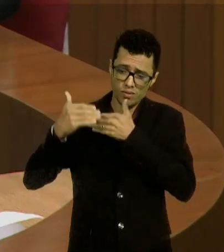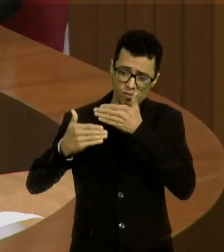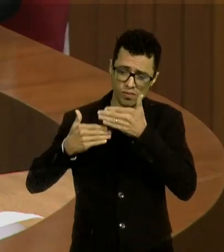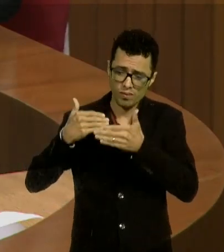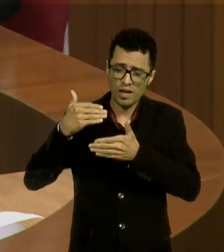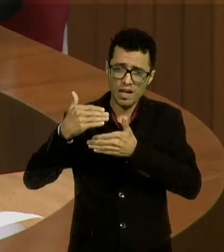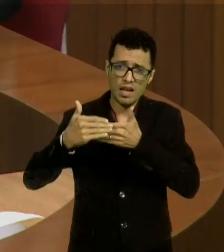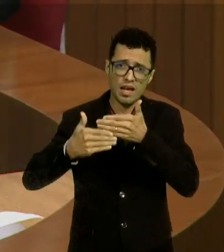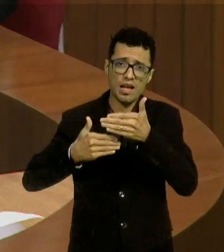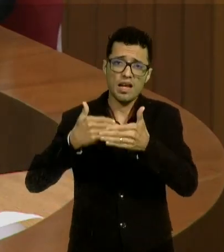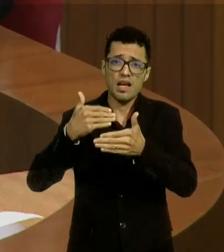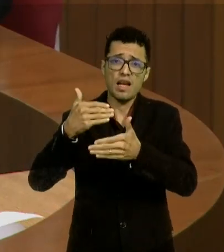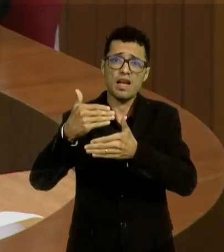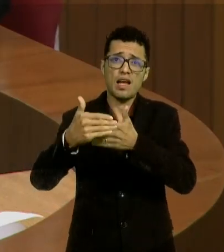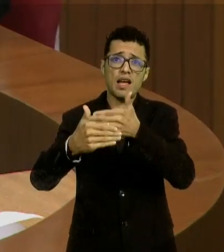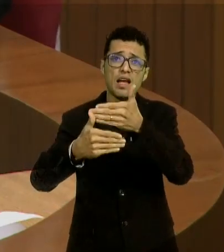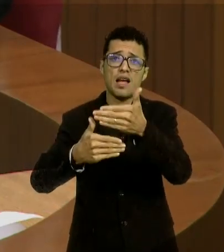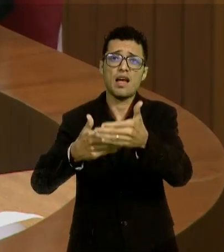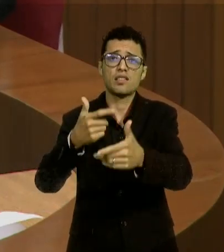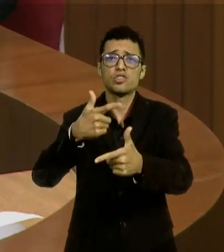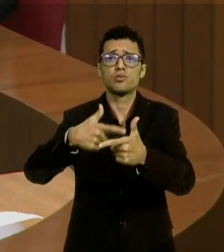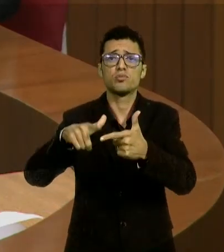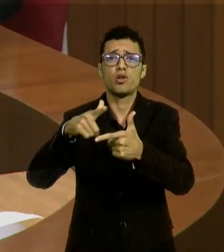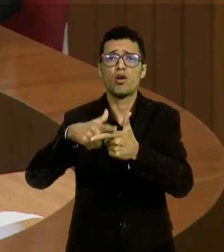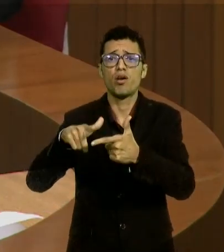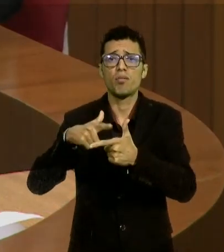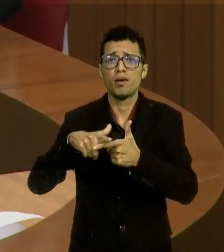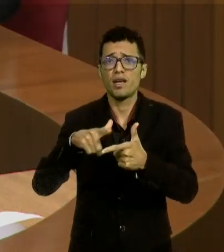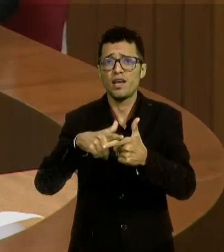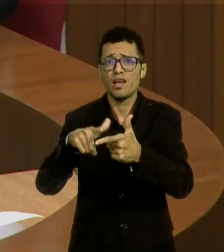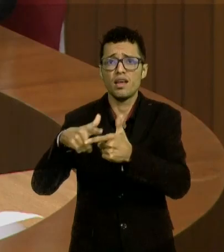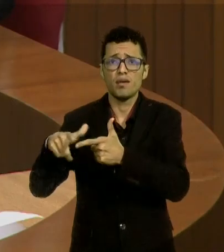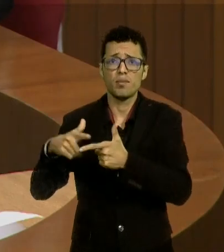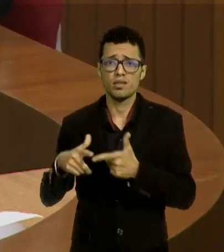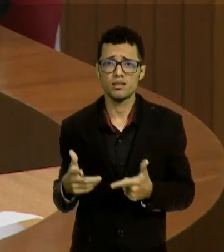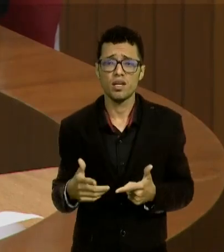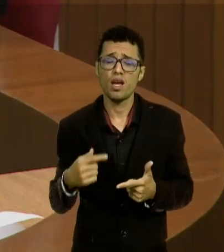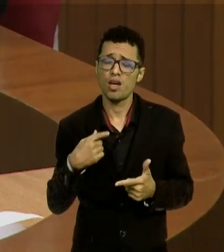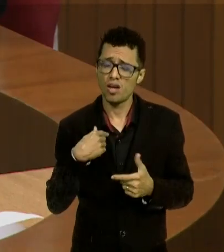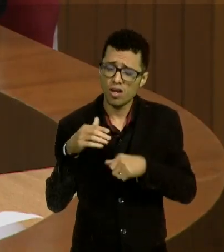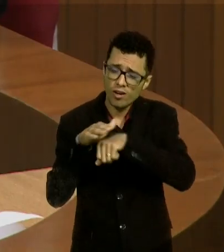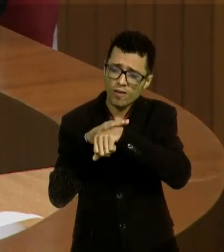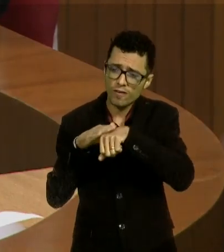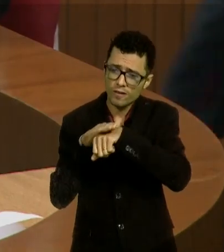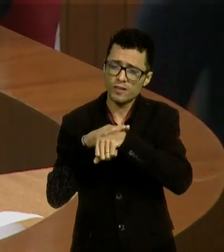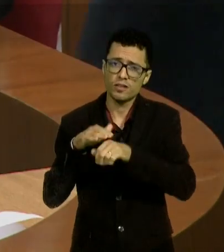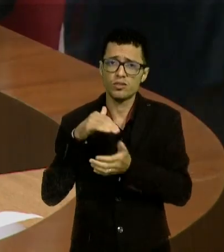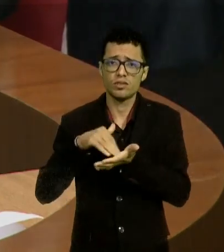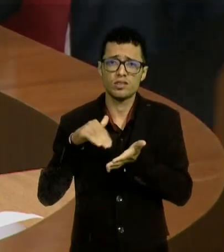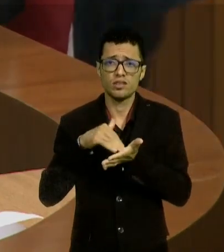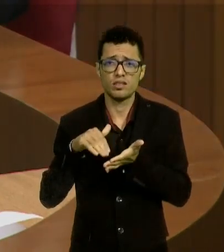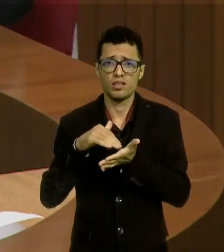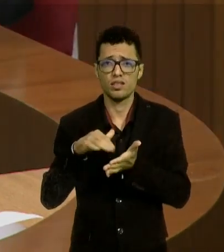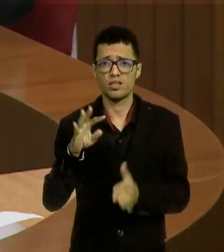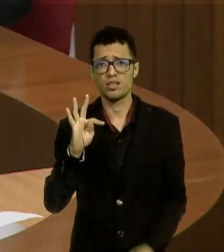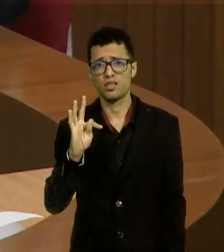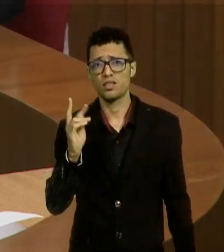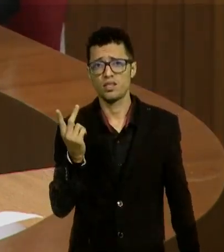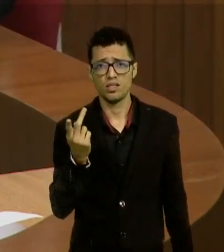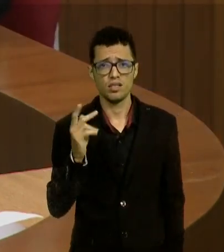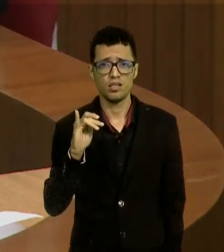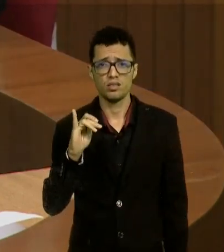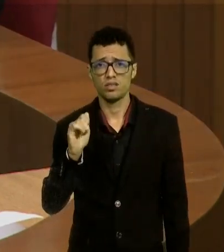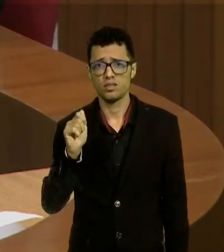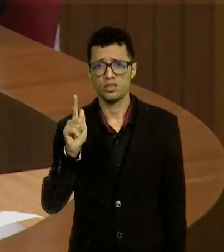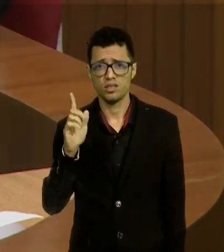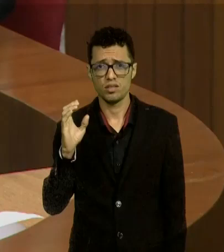gente sabe, eu tenho certeza disso, e conversei muito com o secretário Tiago Fernandes na segunda-feira